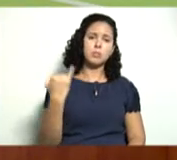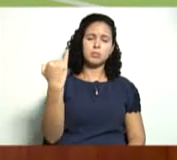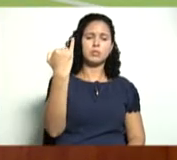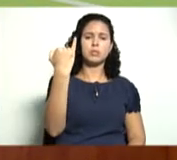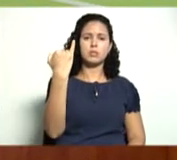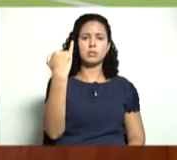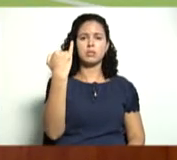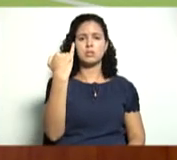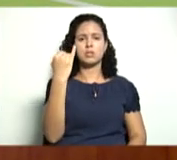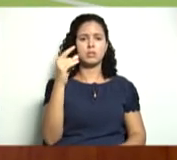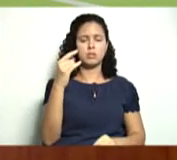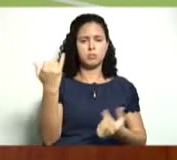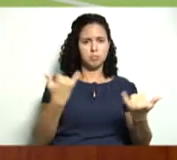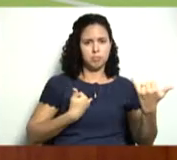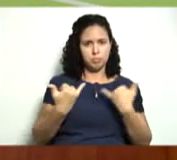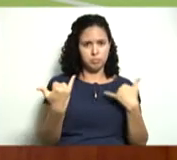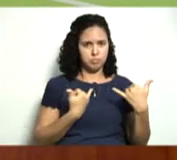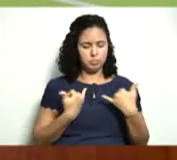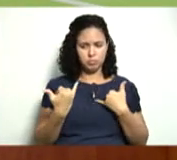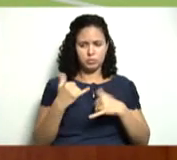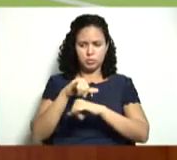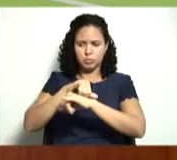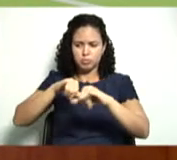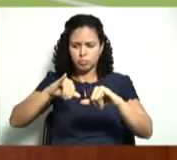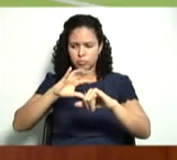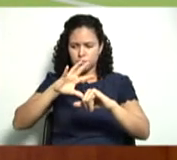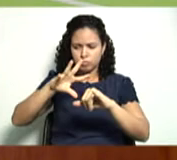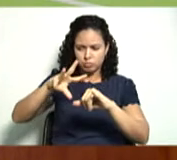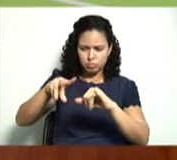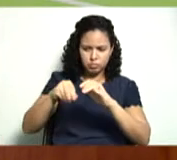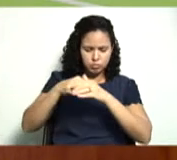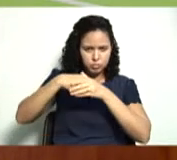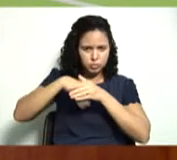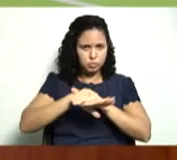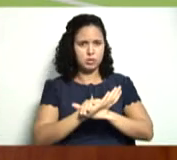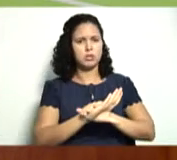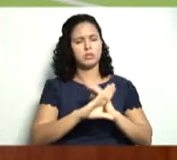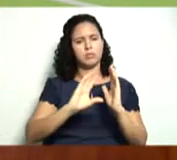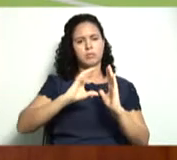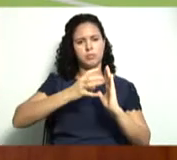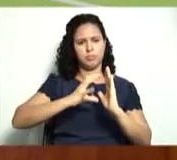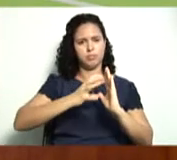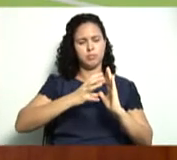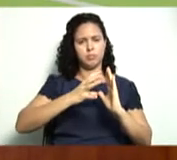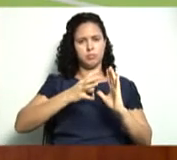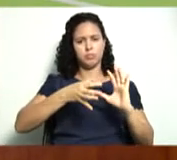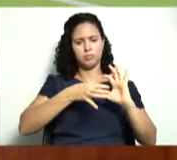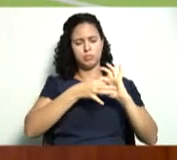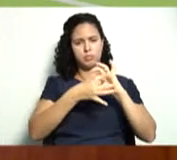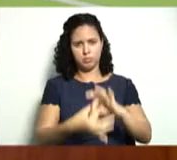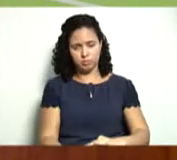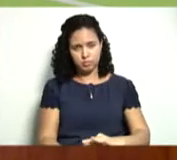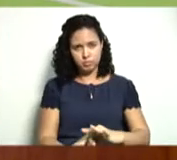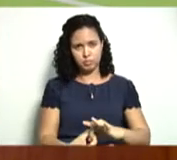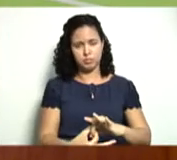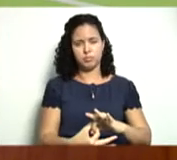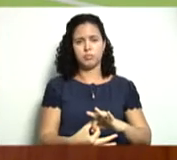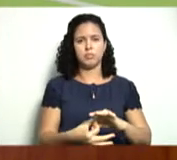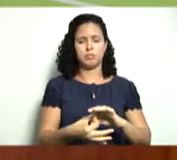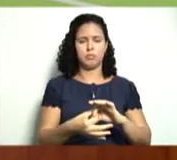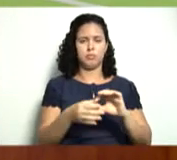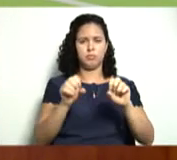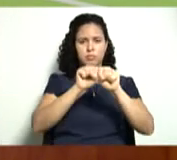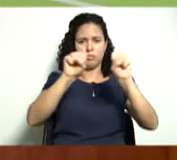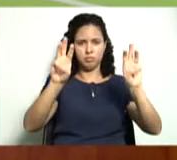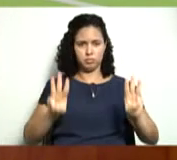essas informações armazenadas em um banco de dados serve pra isso geralmente ele vem atrelado de uma aplicação ou seja um software então